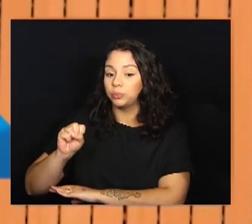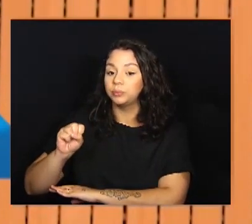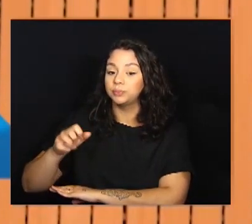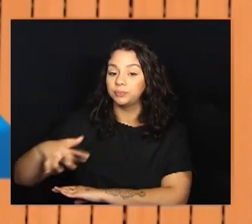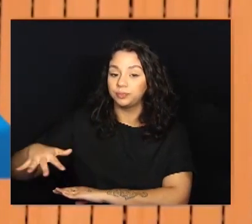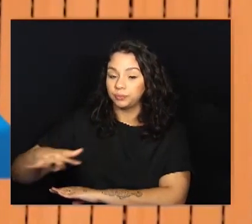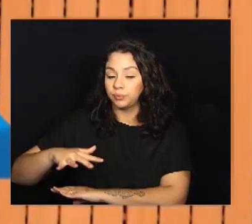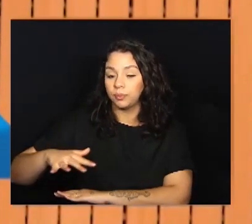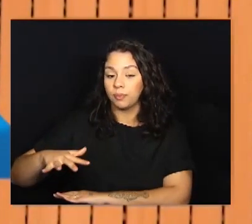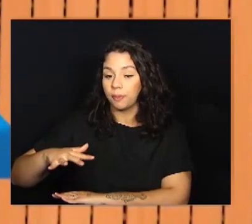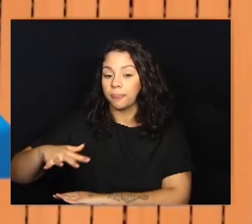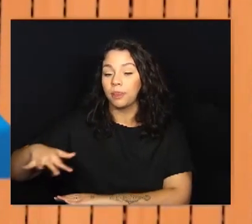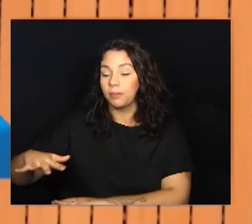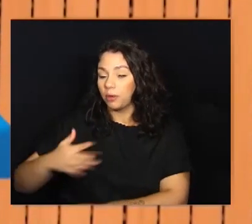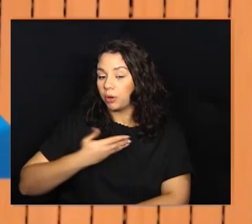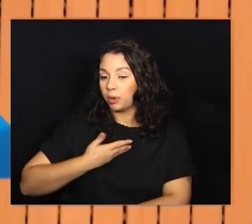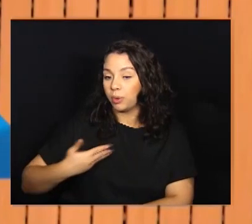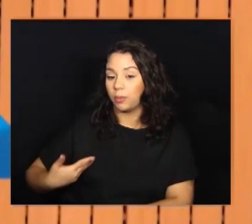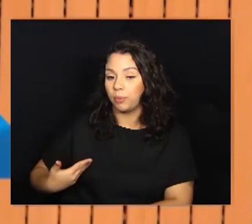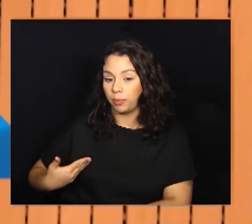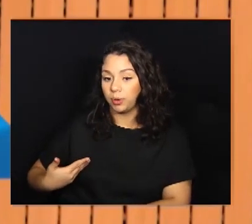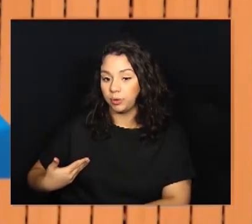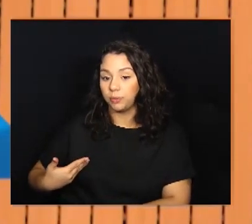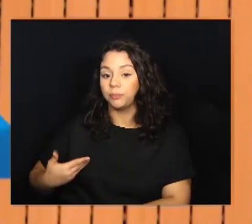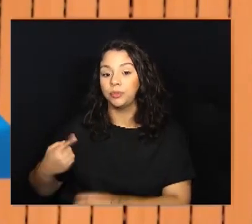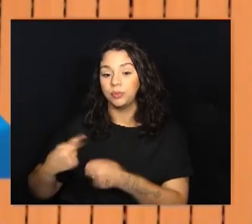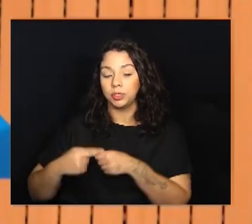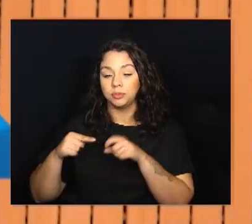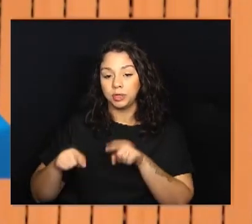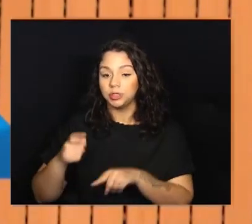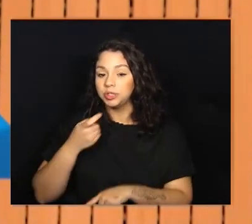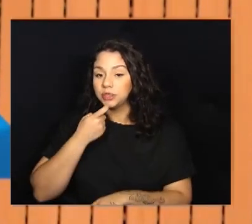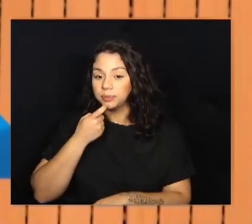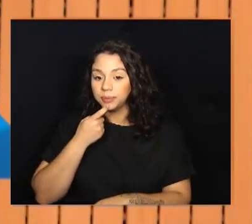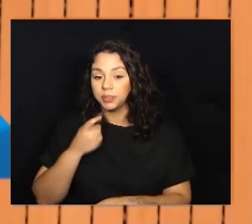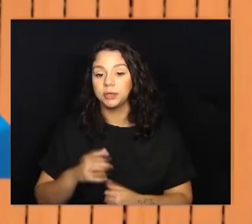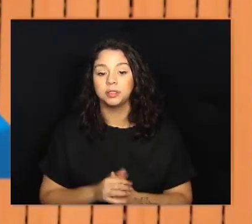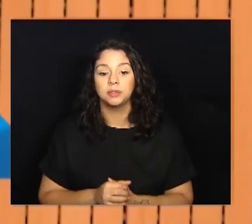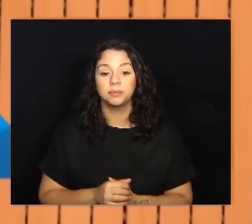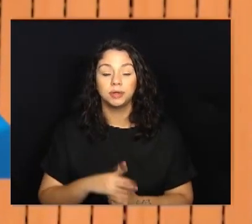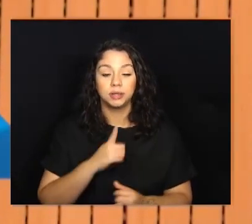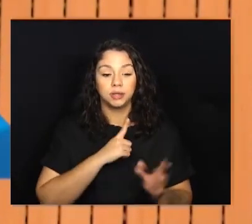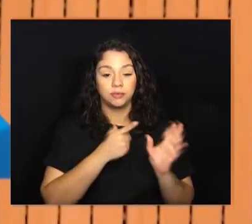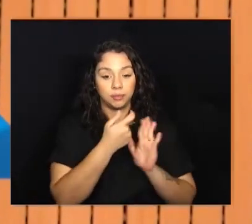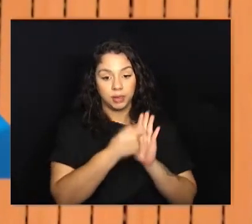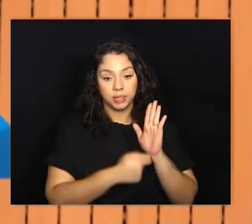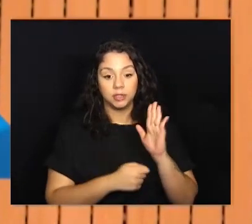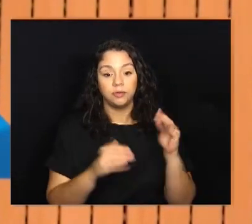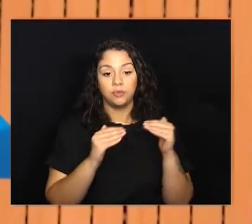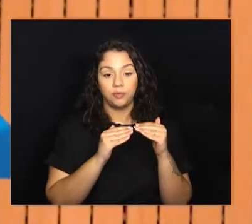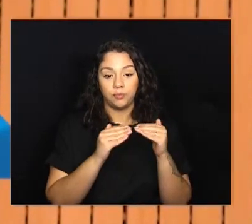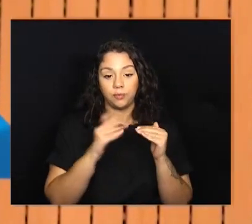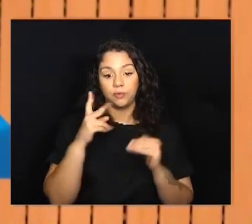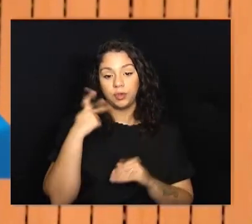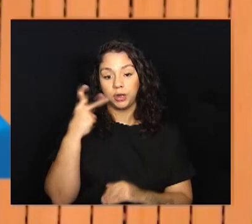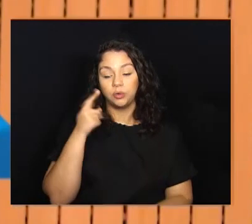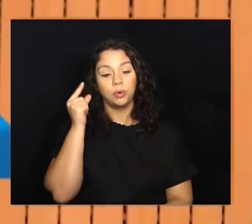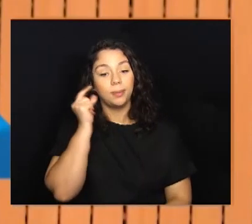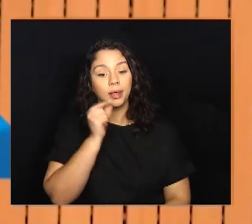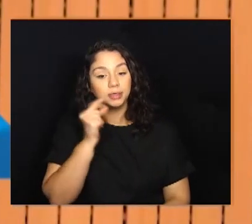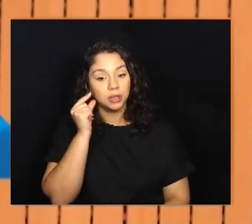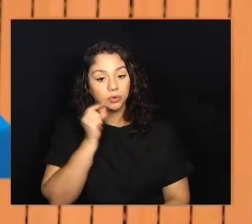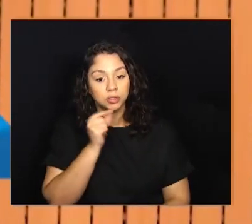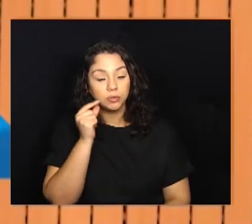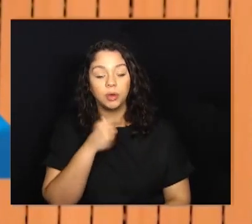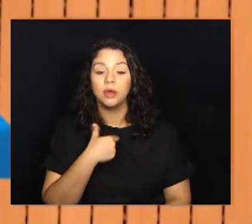Lauandos, uma via pública do município de Campinas. Teve parecer favorável do vereador Marcelo Silva.